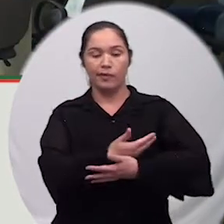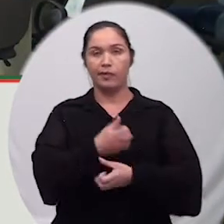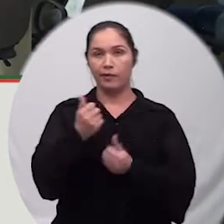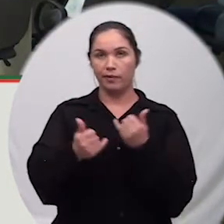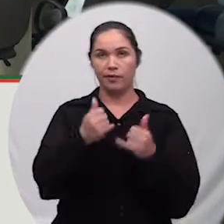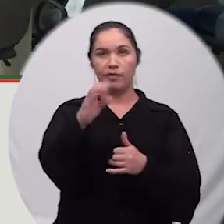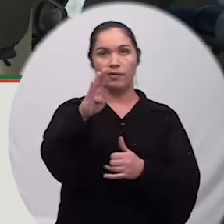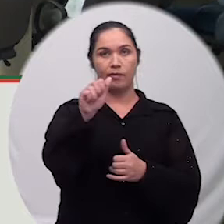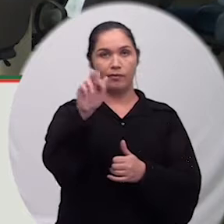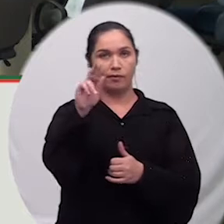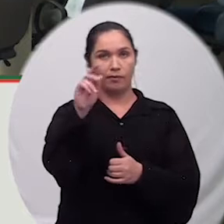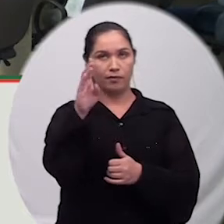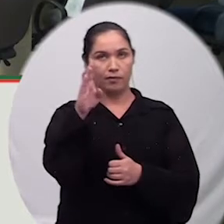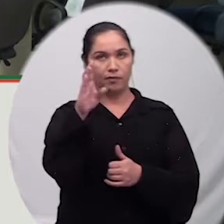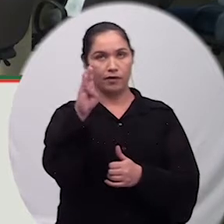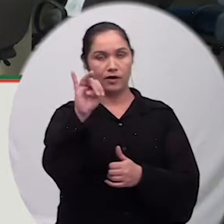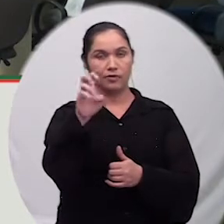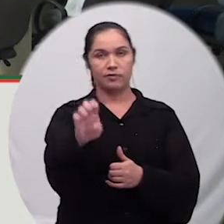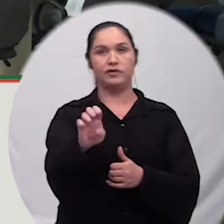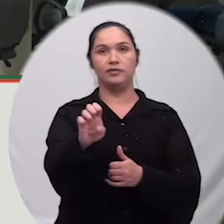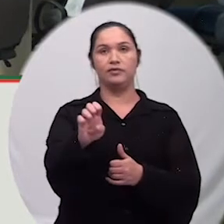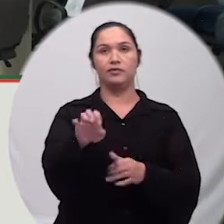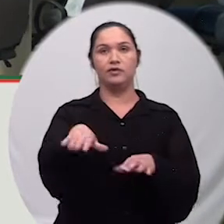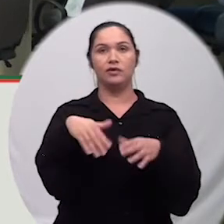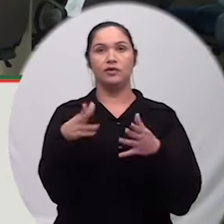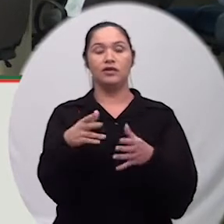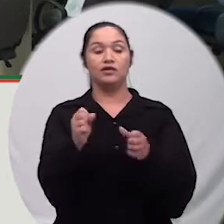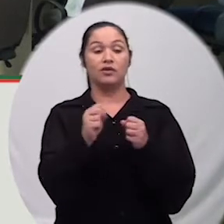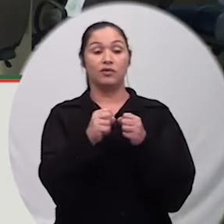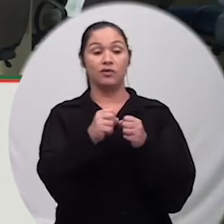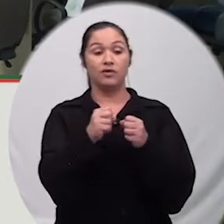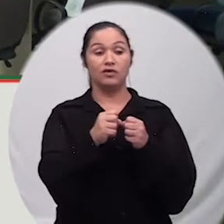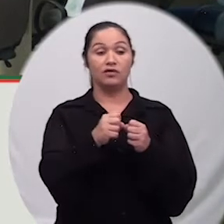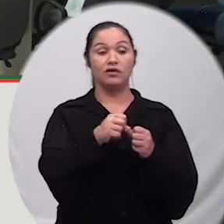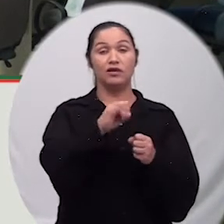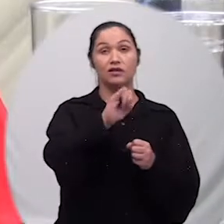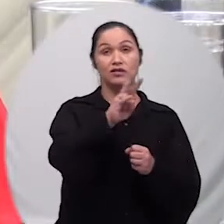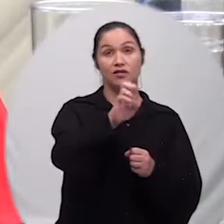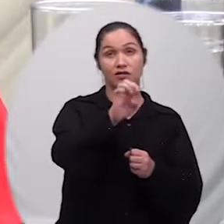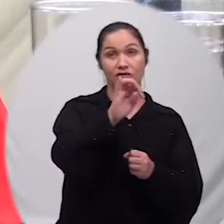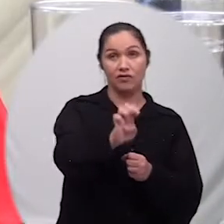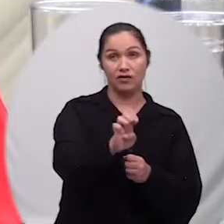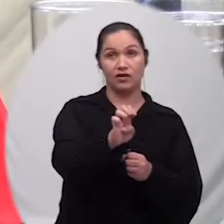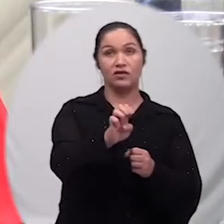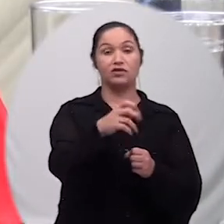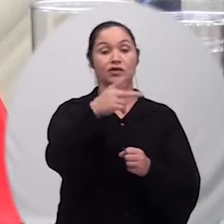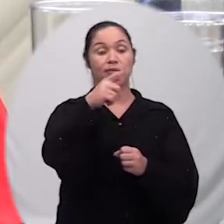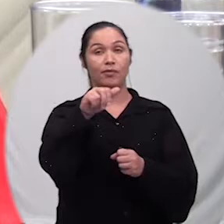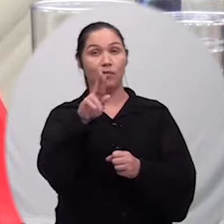para marcas e celebridades como Ivete Sangalo, Luan Santana, Paula Fernandes, Simone